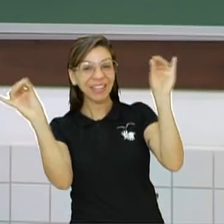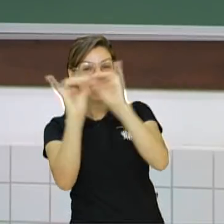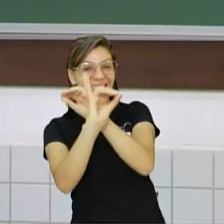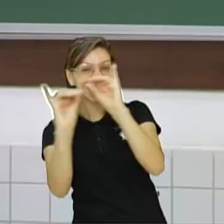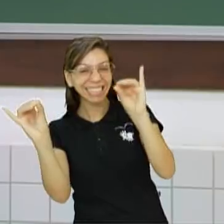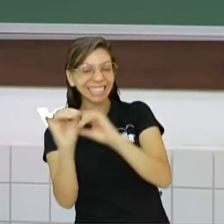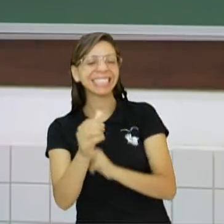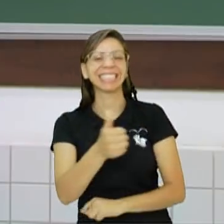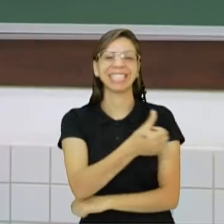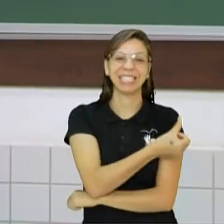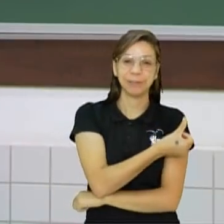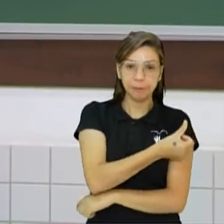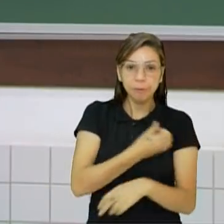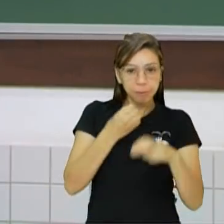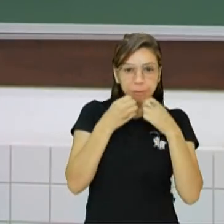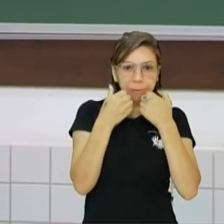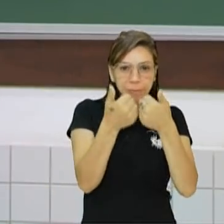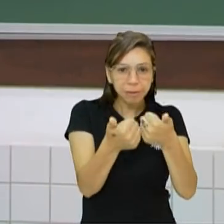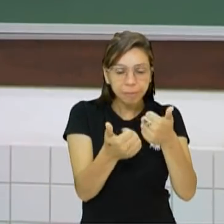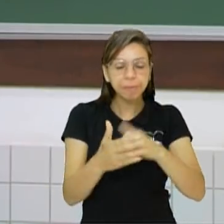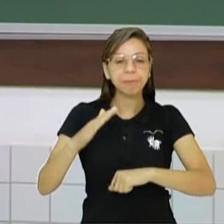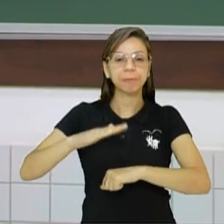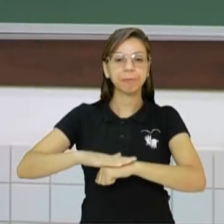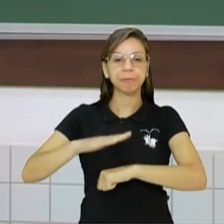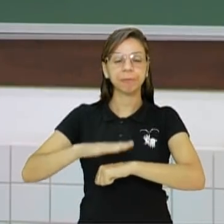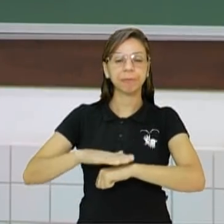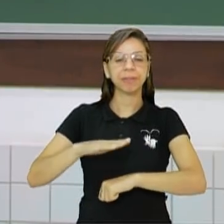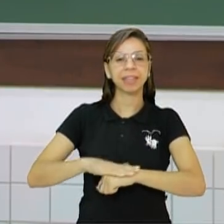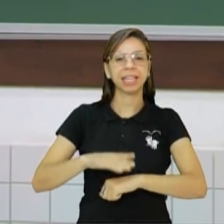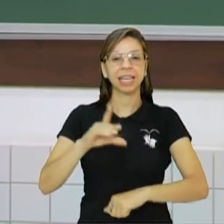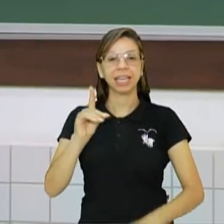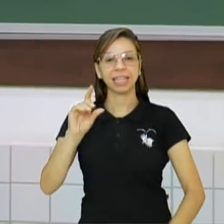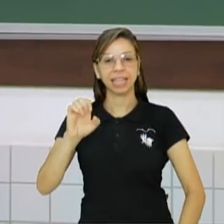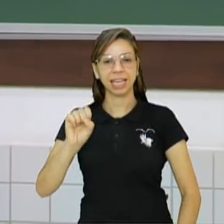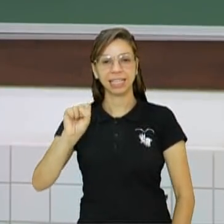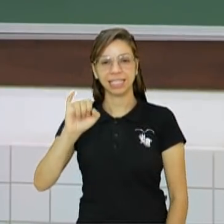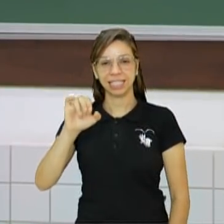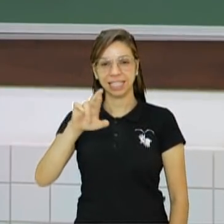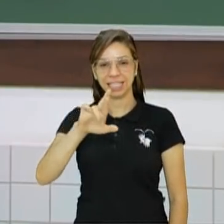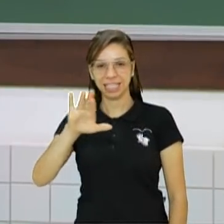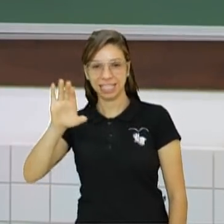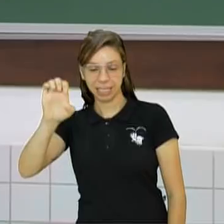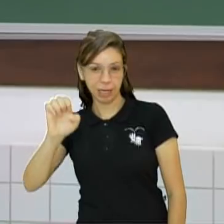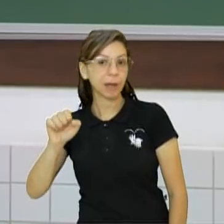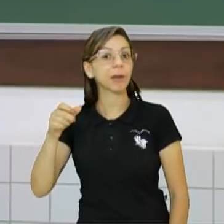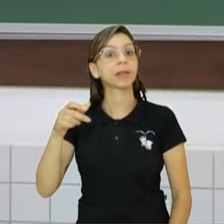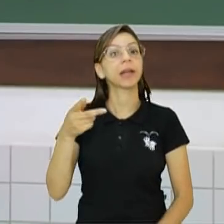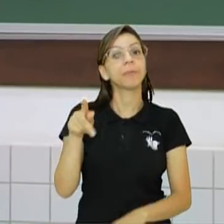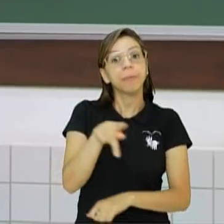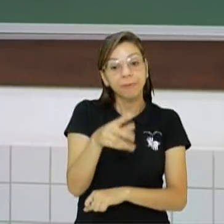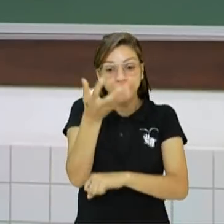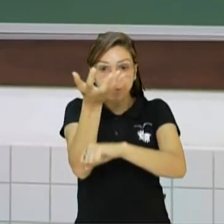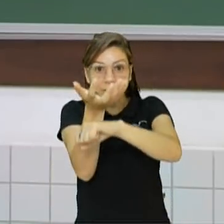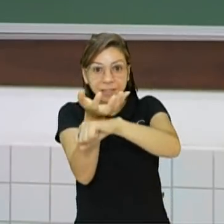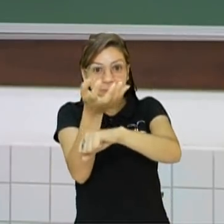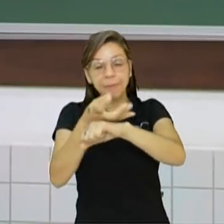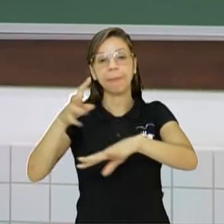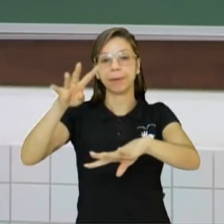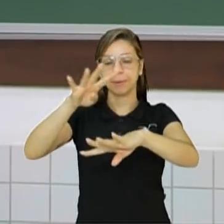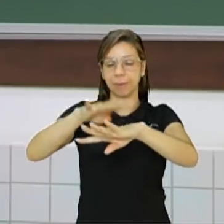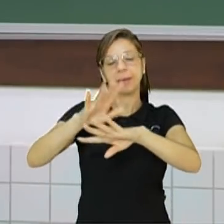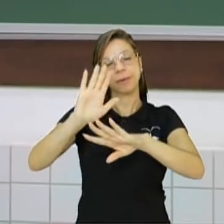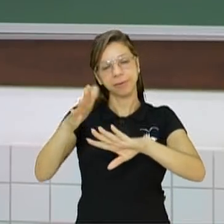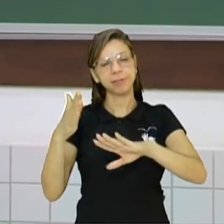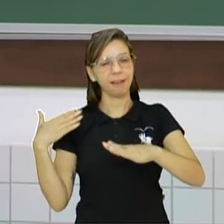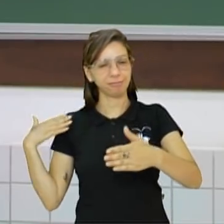sexto ano, tudo bom com vocês? Sou a professora Desirê, professora de matemática. Estamos juntos aí há algumas